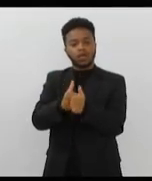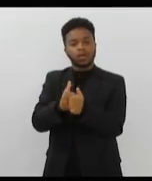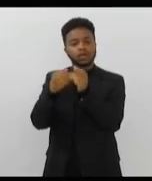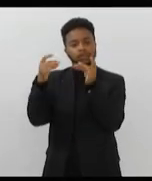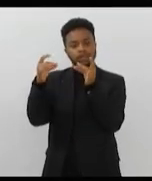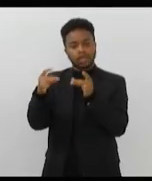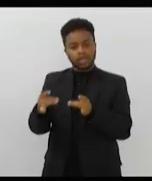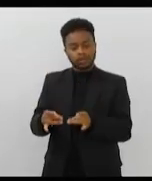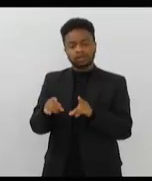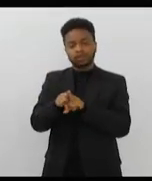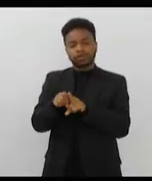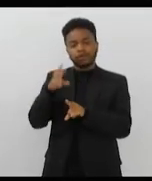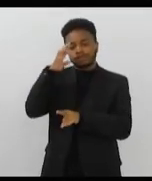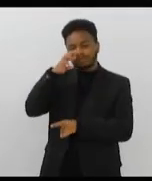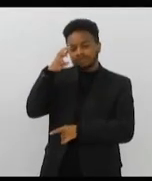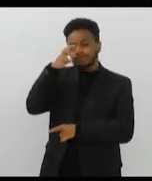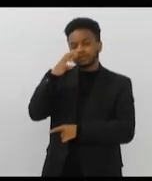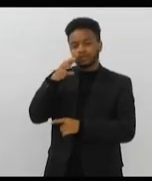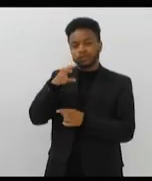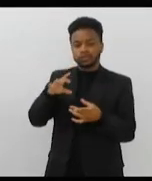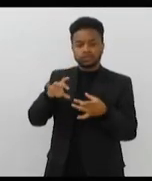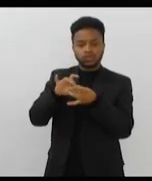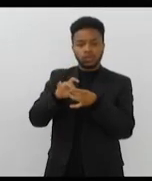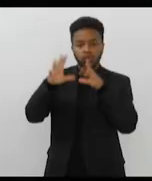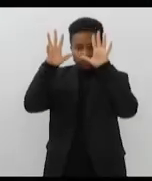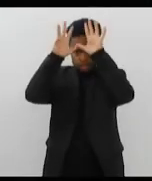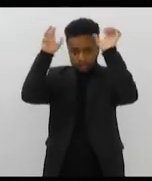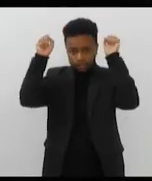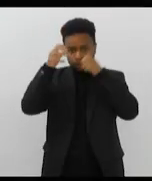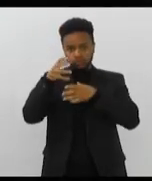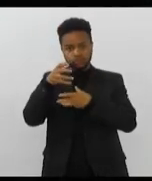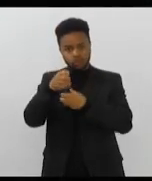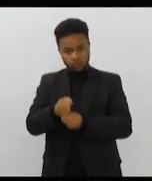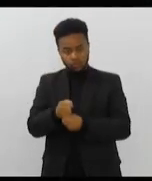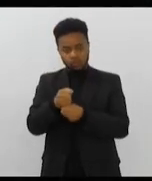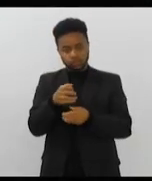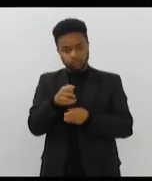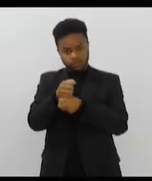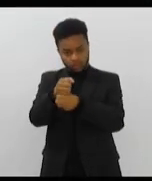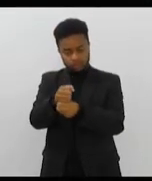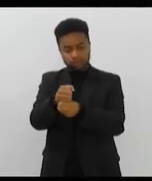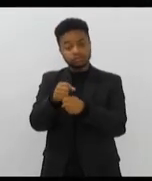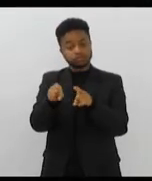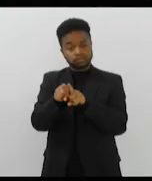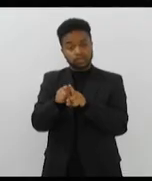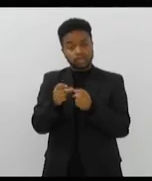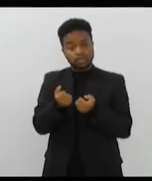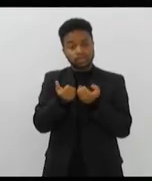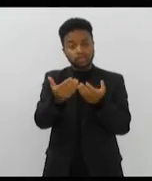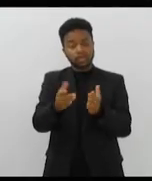e auditada pelos tribunais de contas, iguala os direitos.